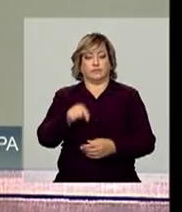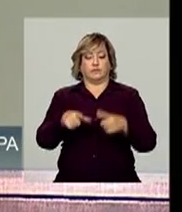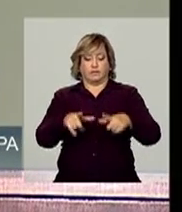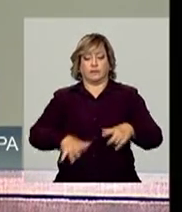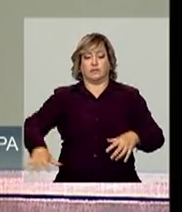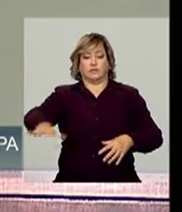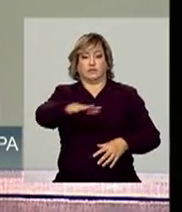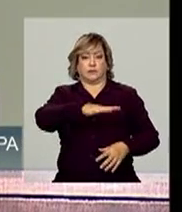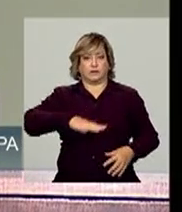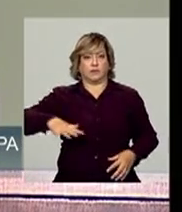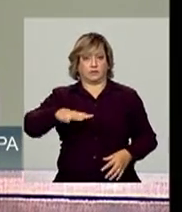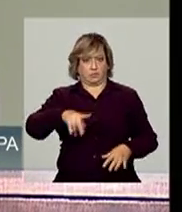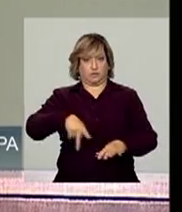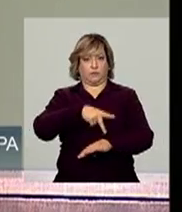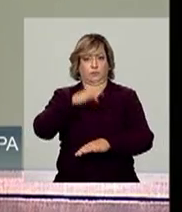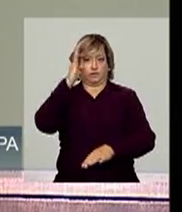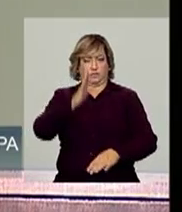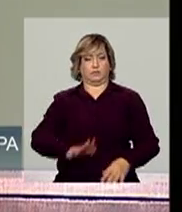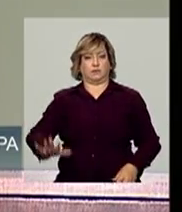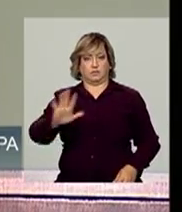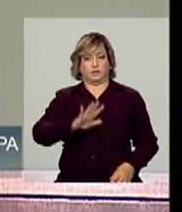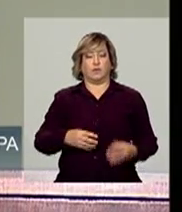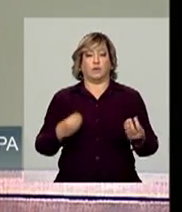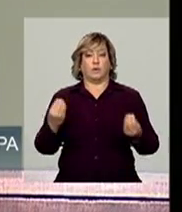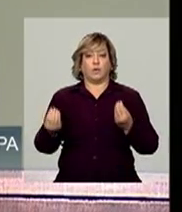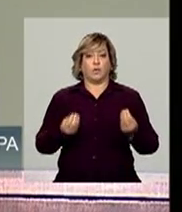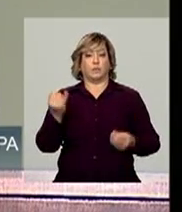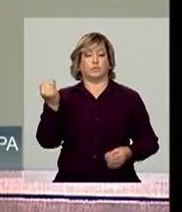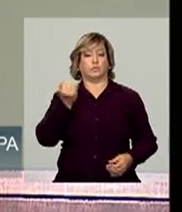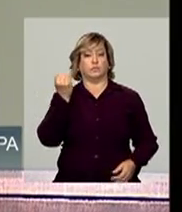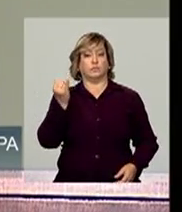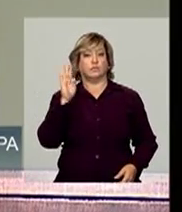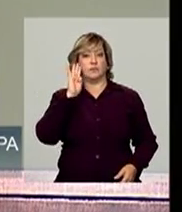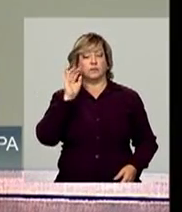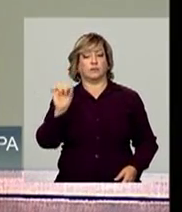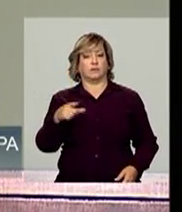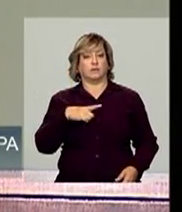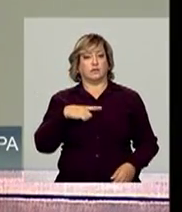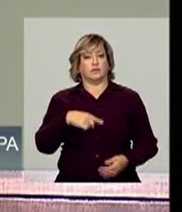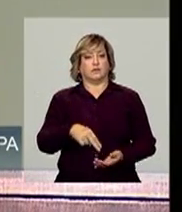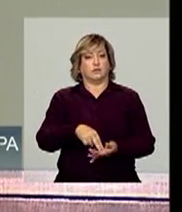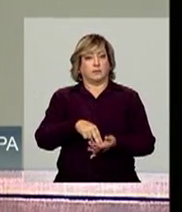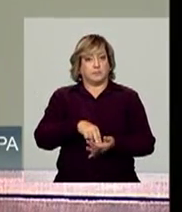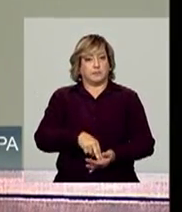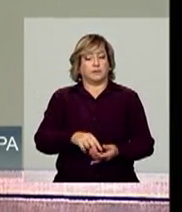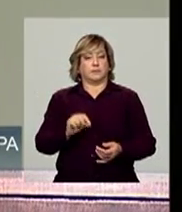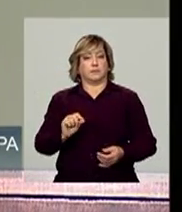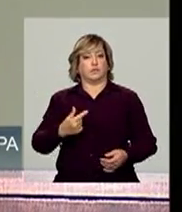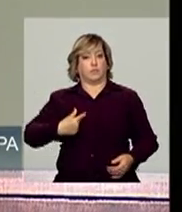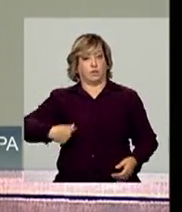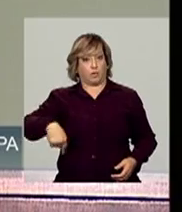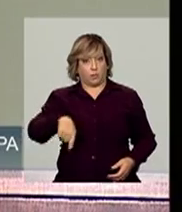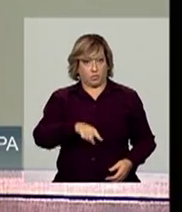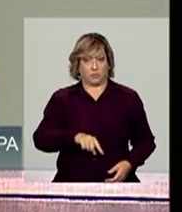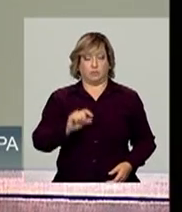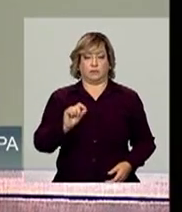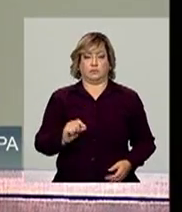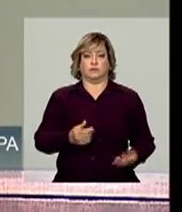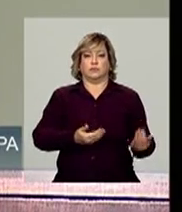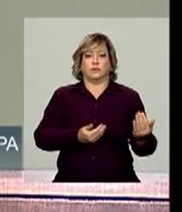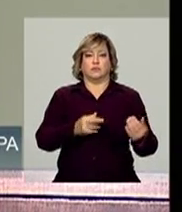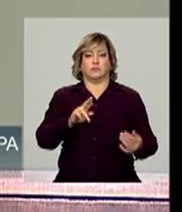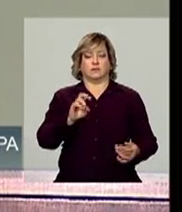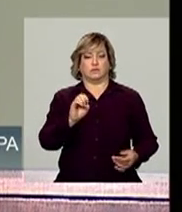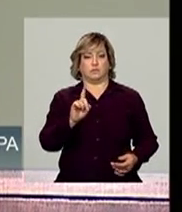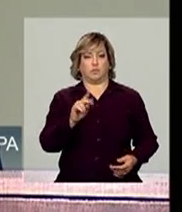território nacional, como elemento essencial para a afirmação da nossa jovem república que